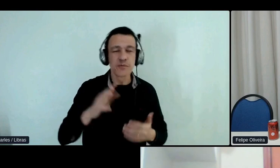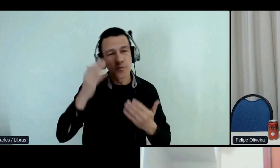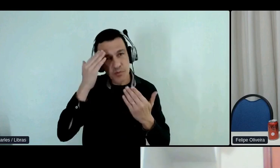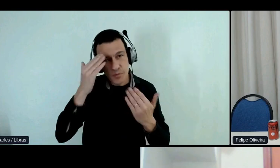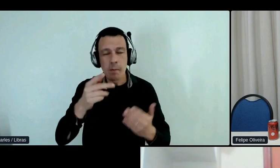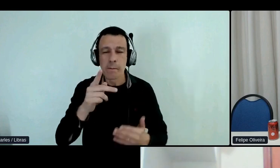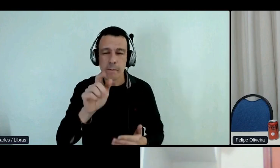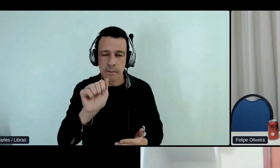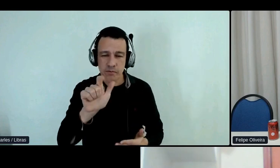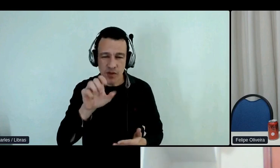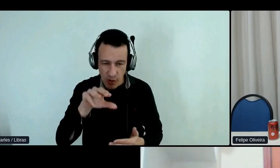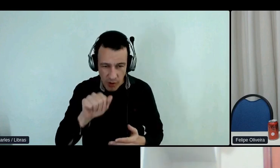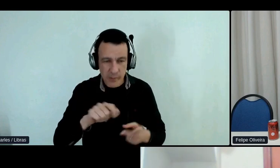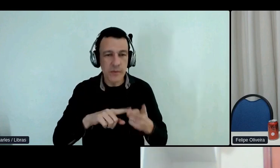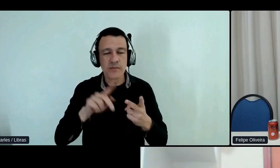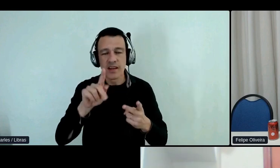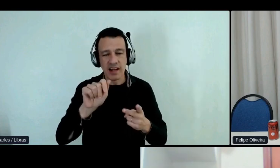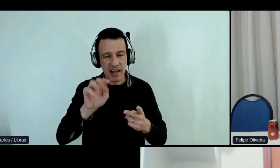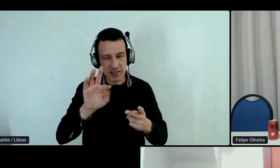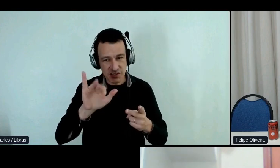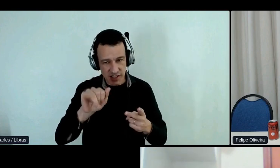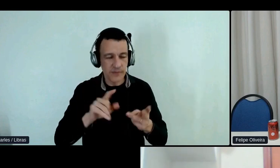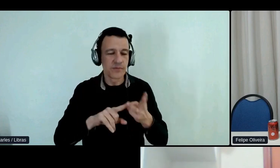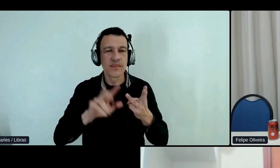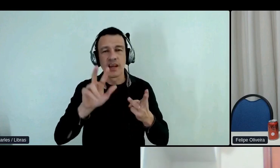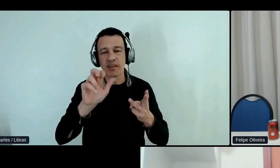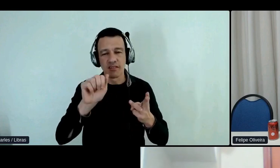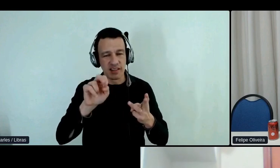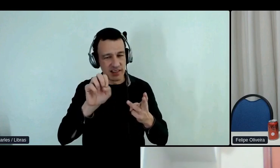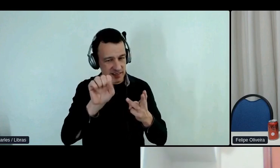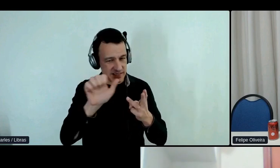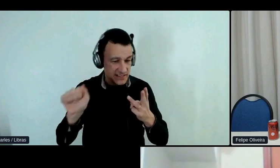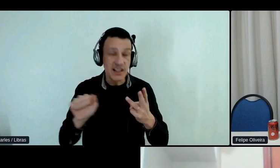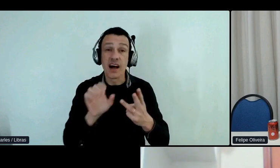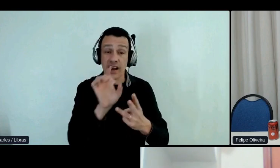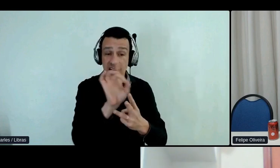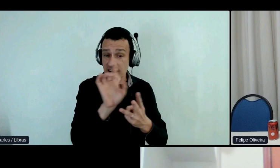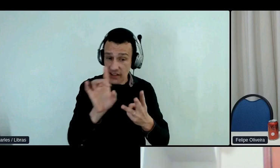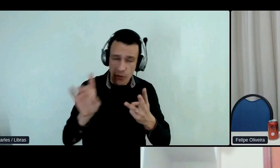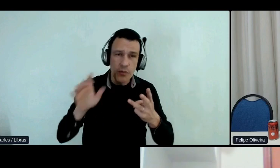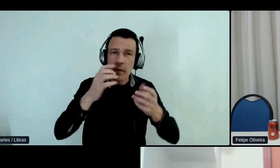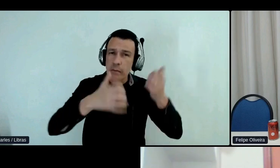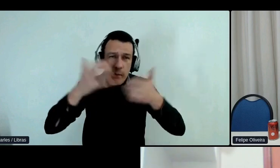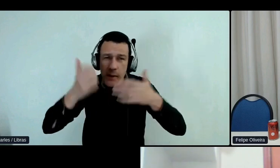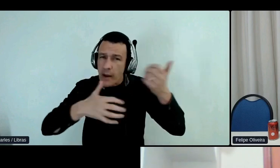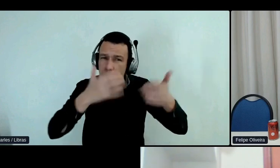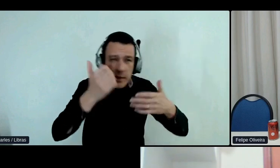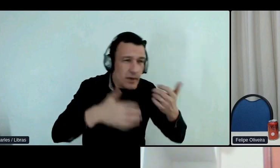E painel só de mulheres também. Então, chega de ter só homem em painel.